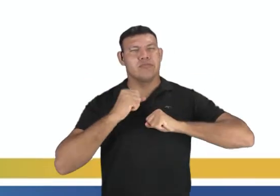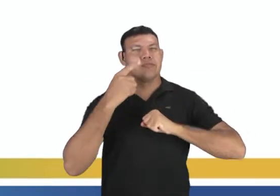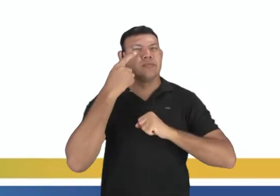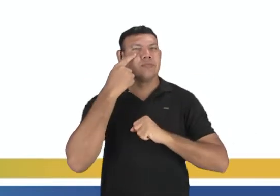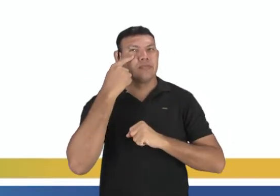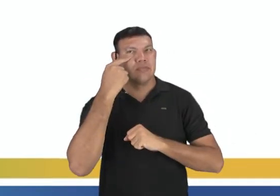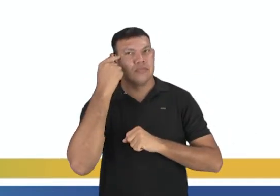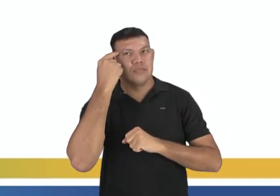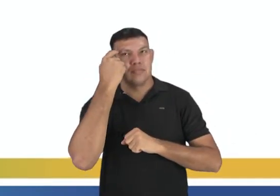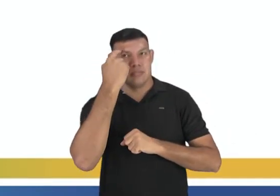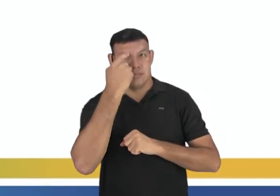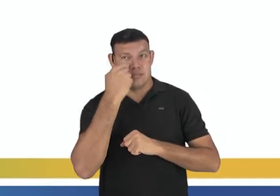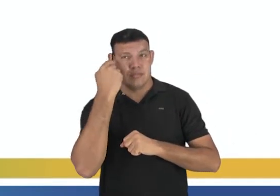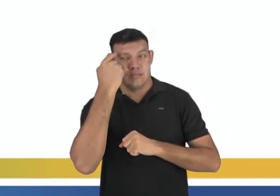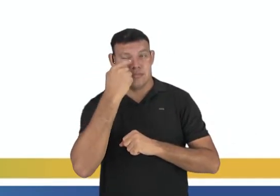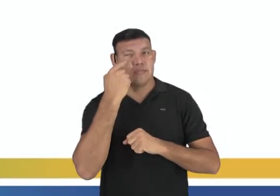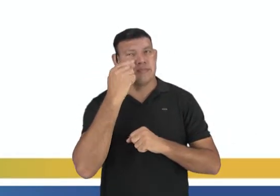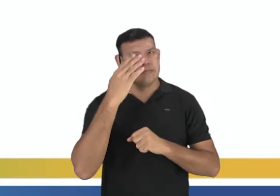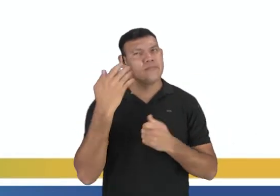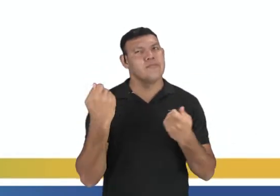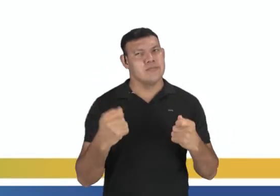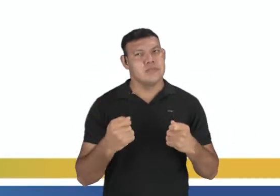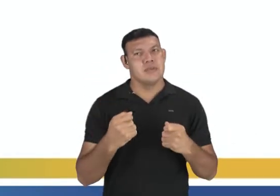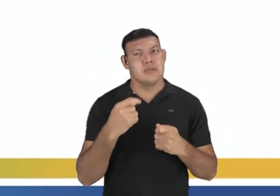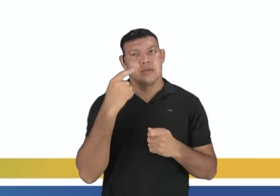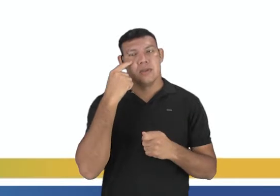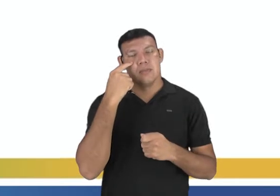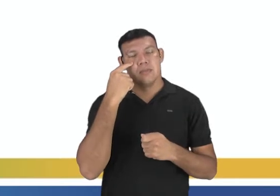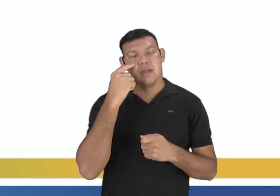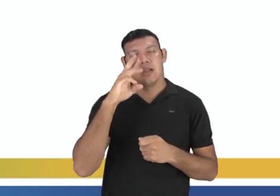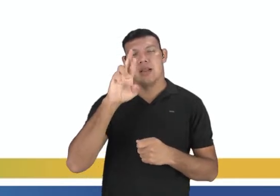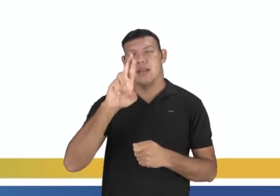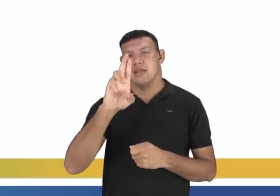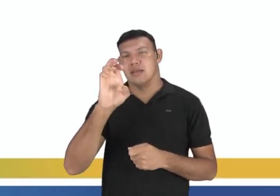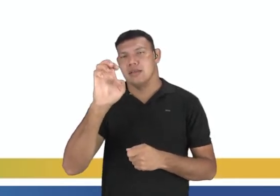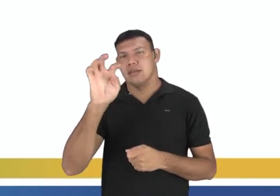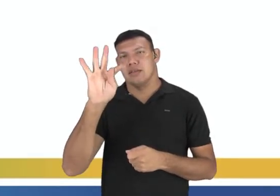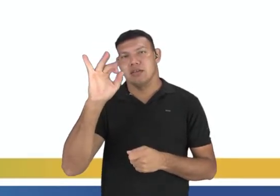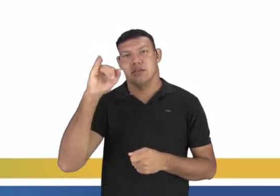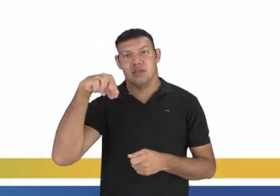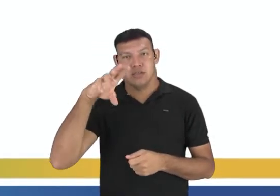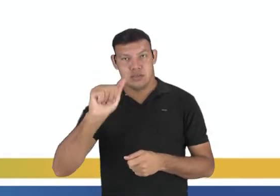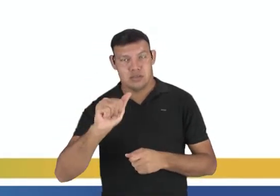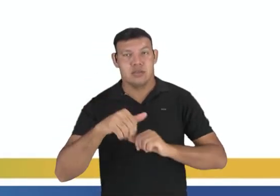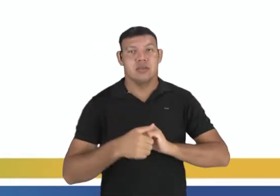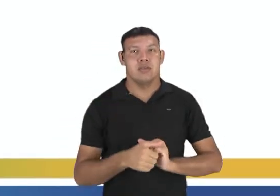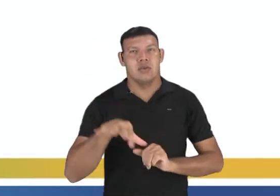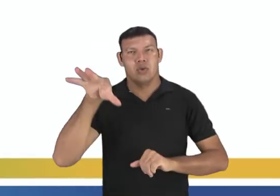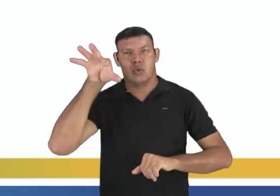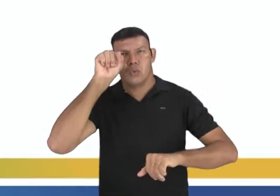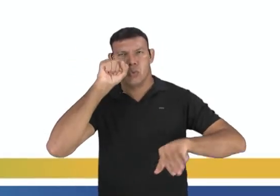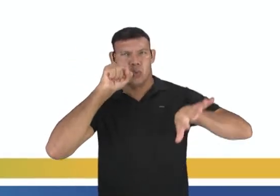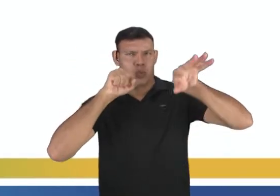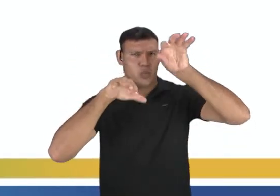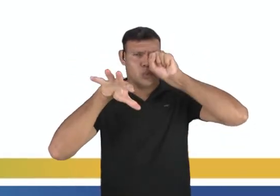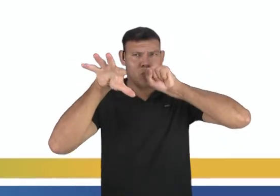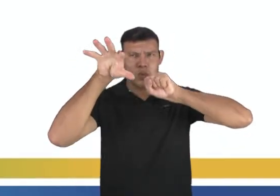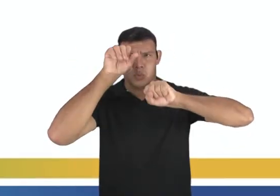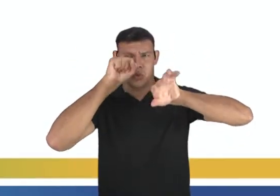olhos, mais precisamente na nossa retina, tá? Esses receptores sensoriais da visão são